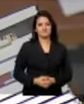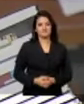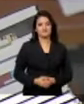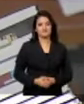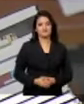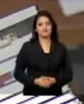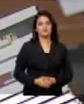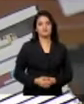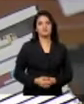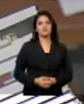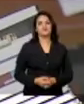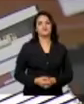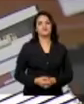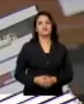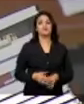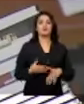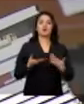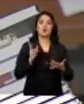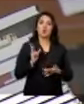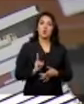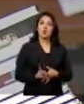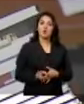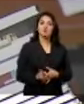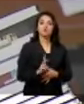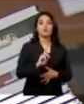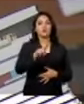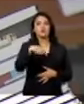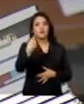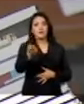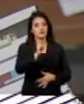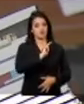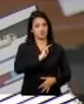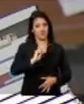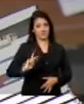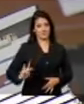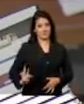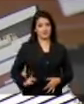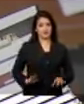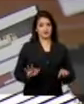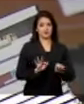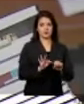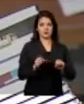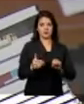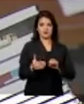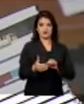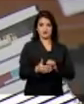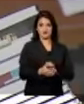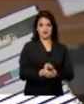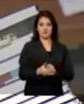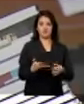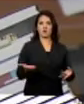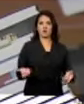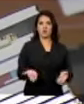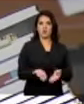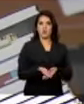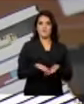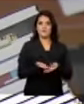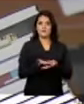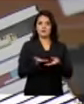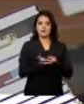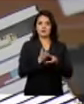contínuo, o presidente do tribunal, no âmbito do processo revelador da